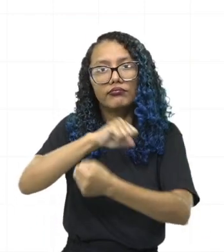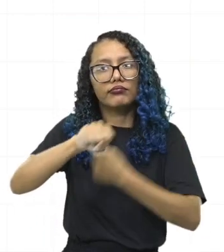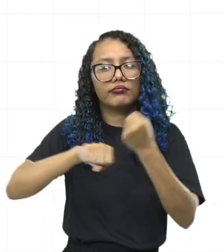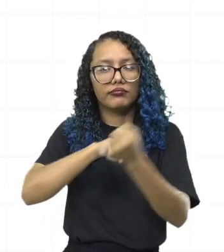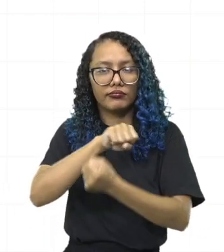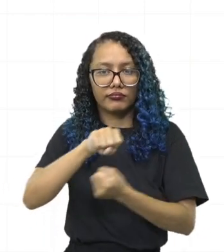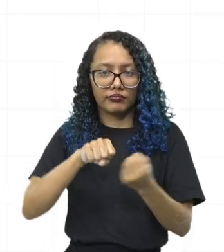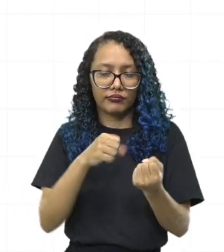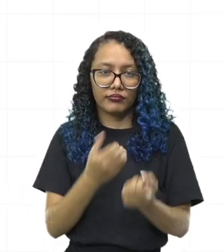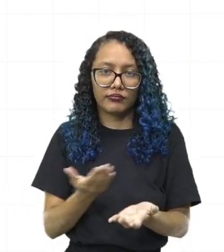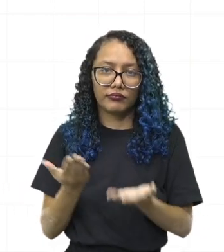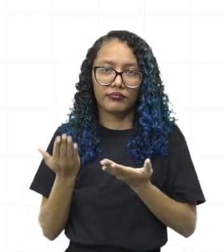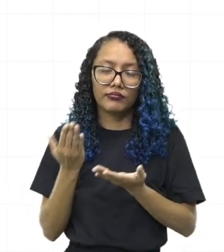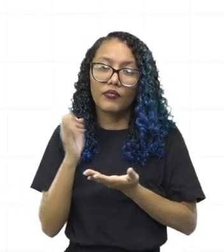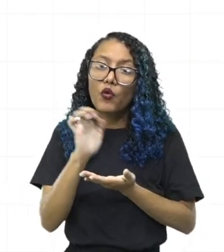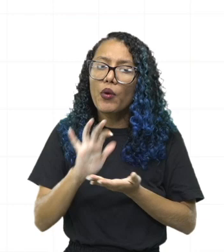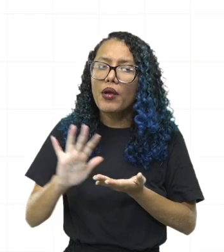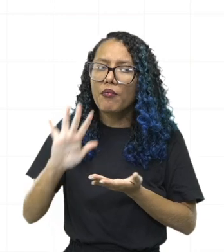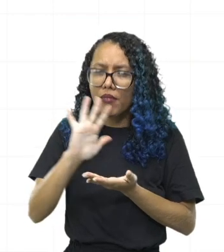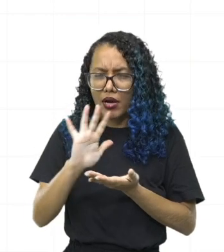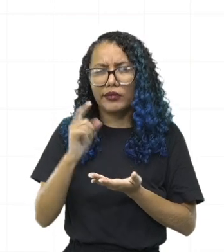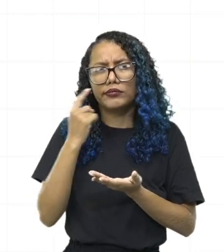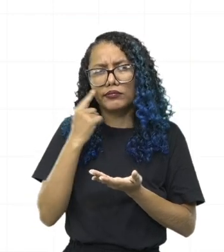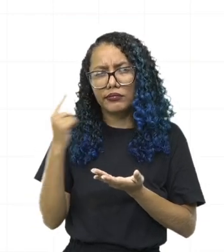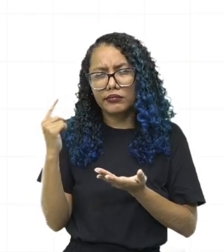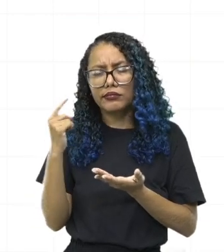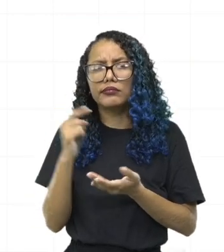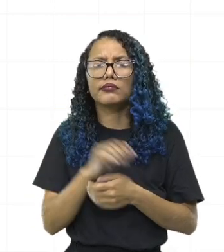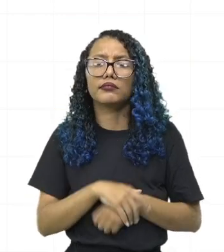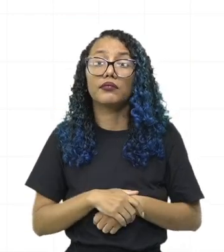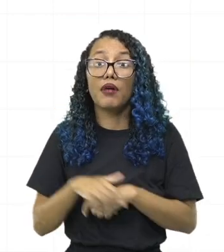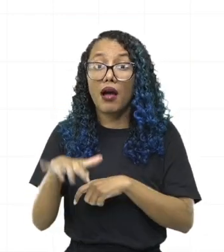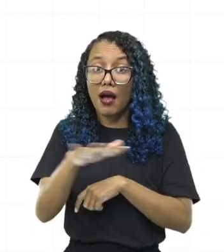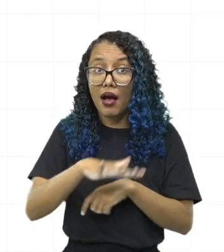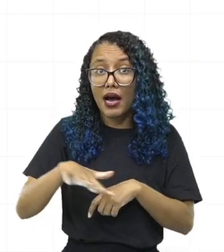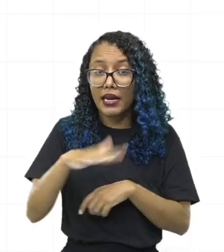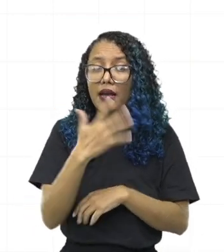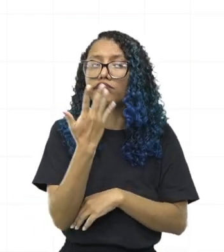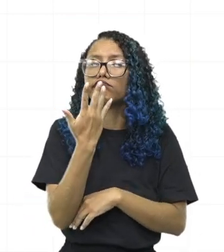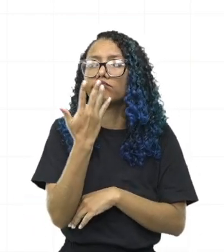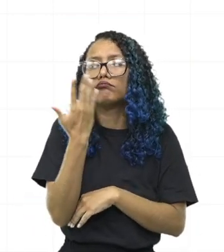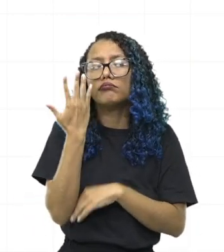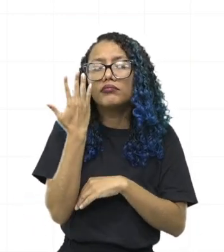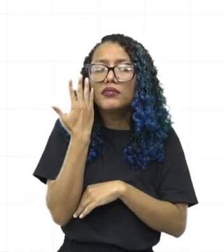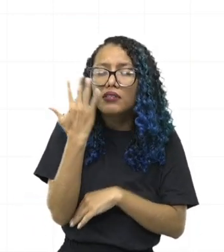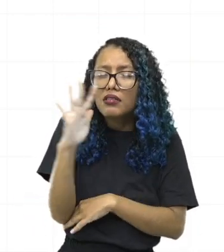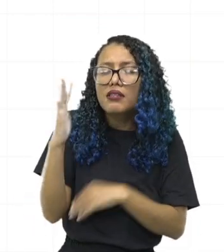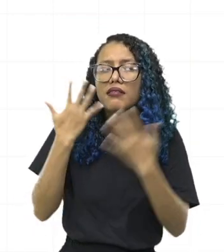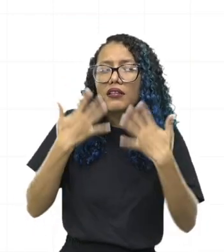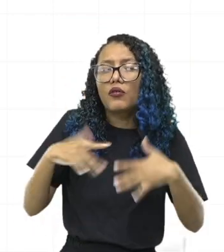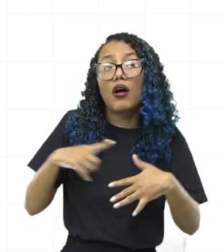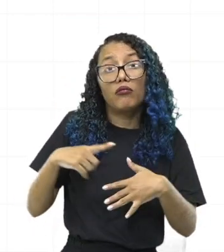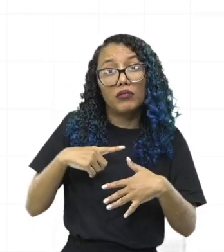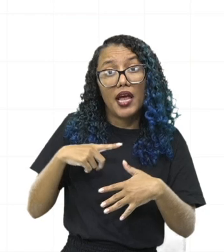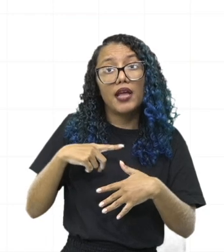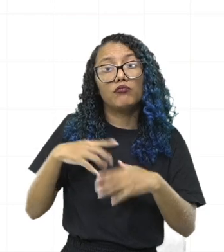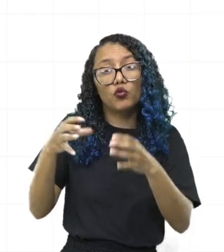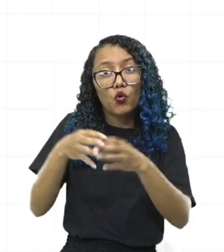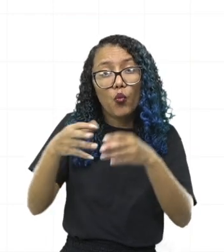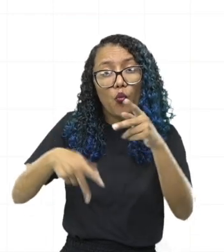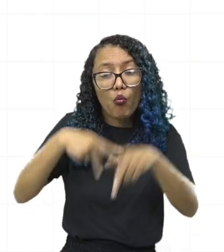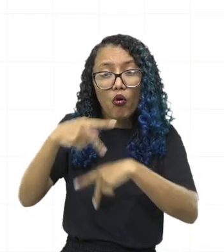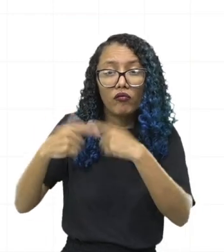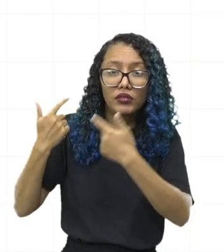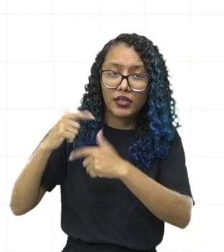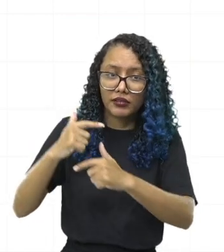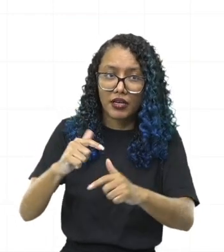para vocês, né? Uma área natural onde vivem populações tradicionais. Diferentemente, né, das unidades de